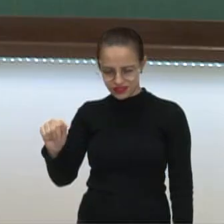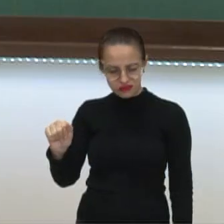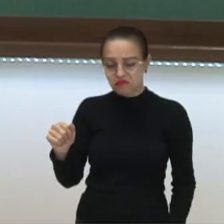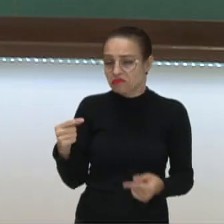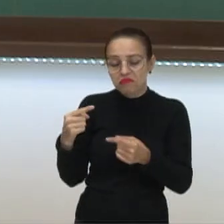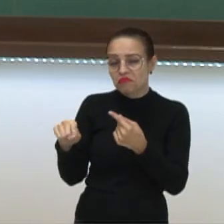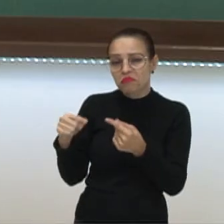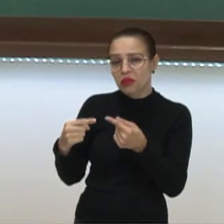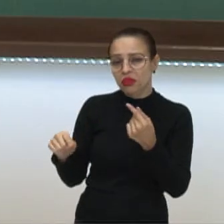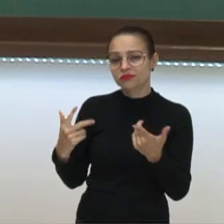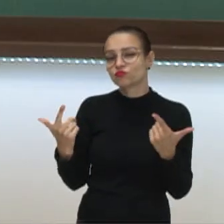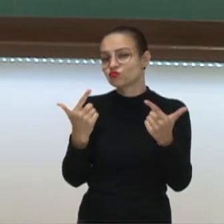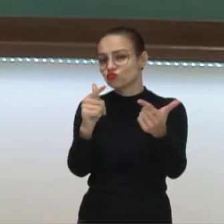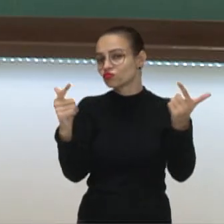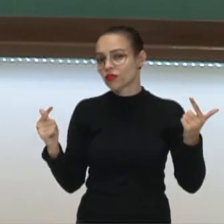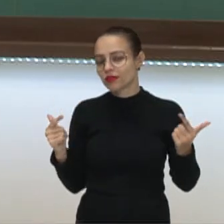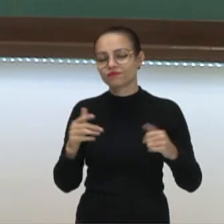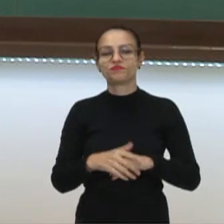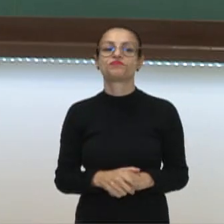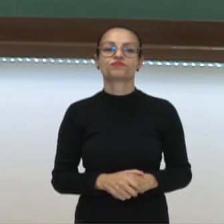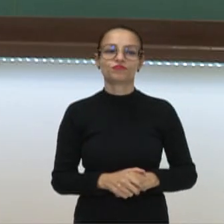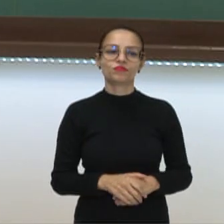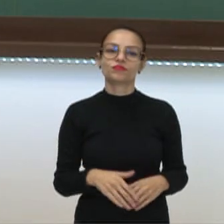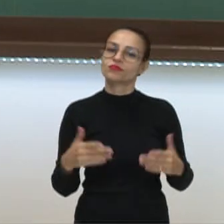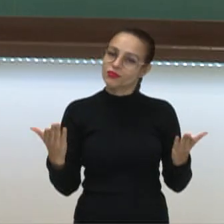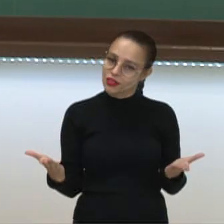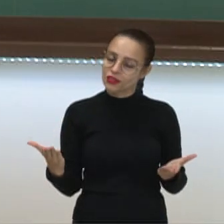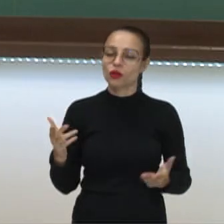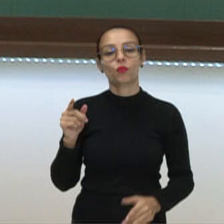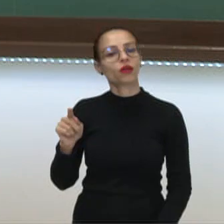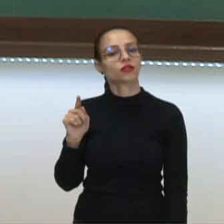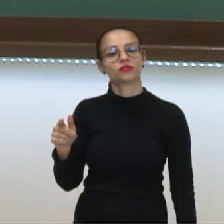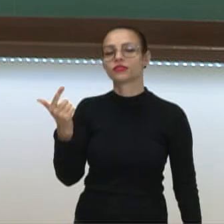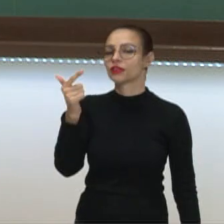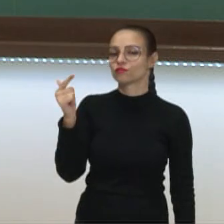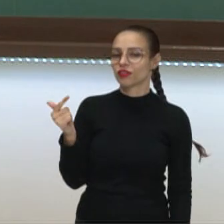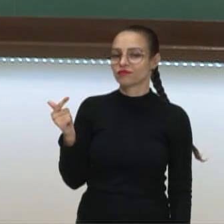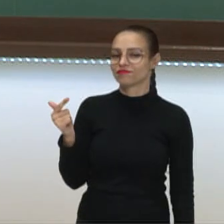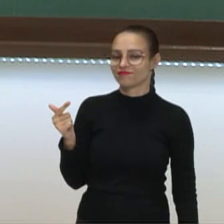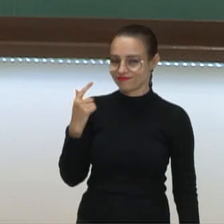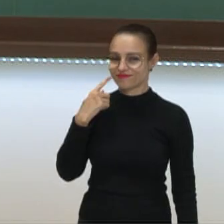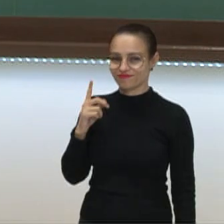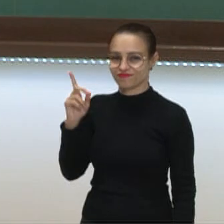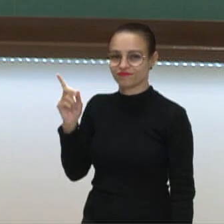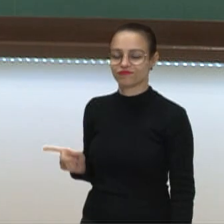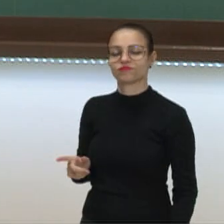rima? Não está rimando. Então, essas rimas não ocorrem, ó, no poema todo.